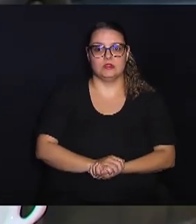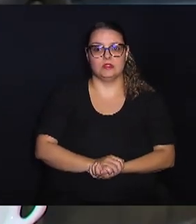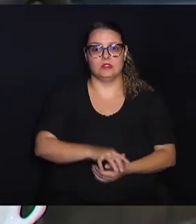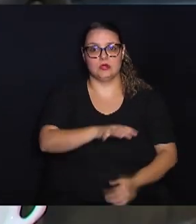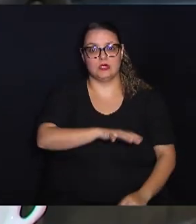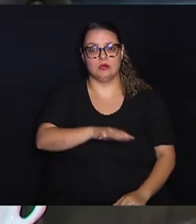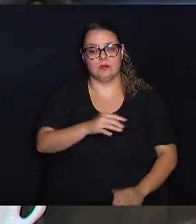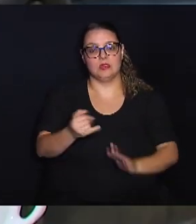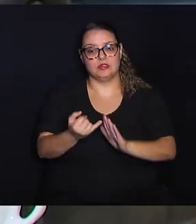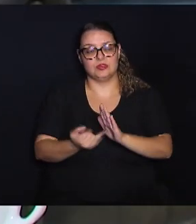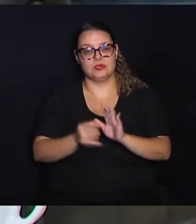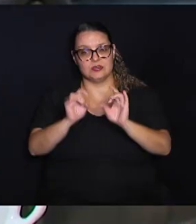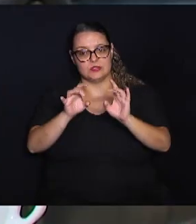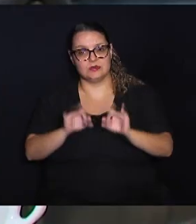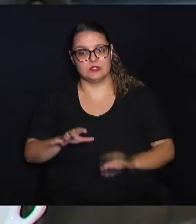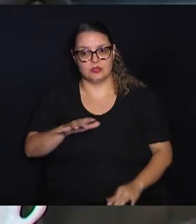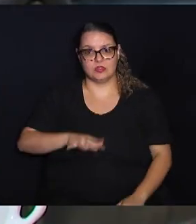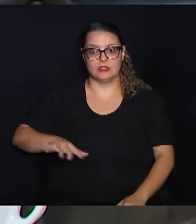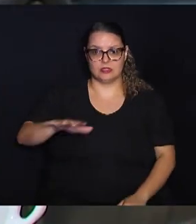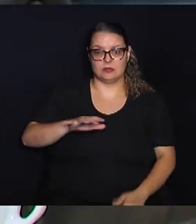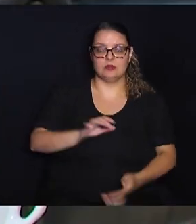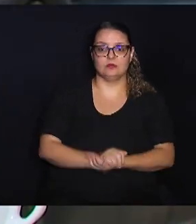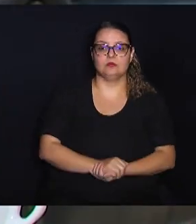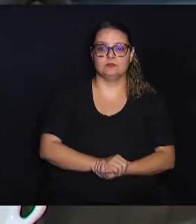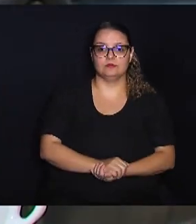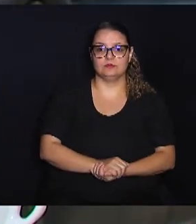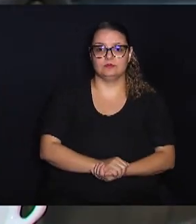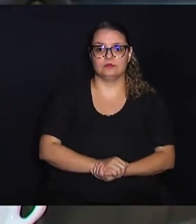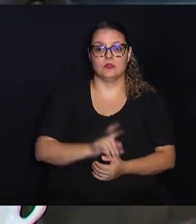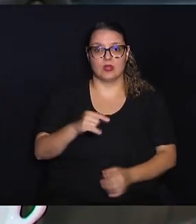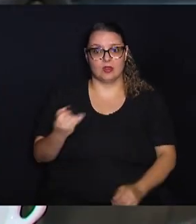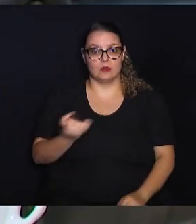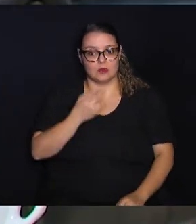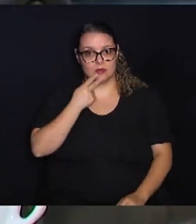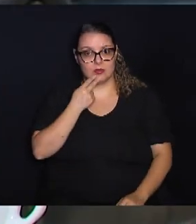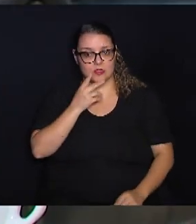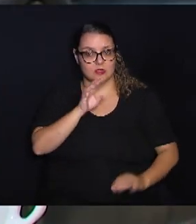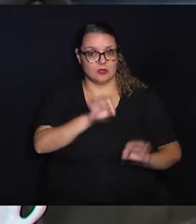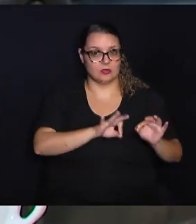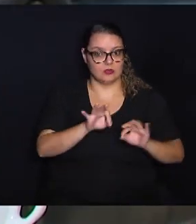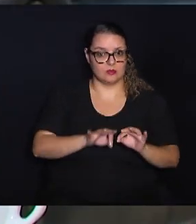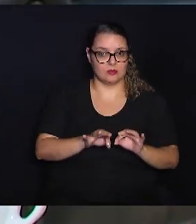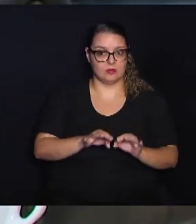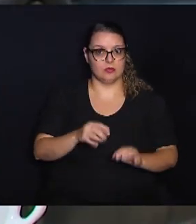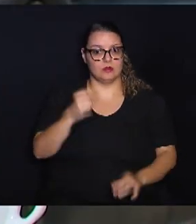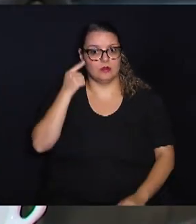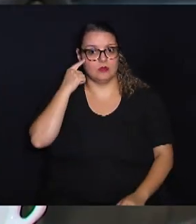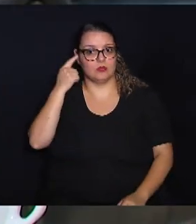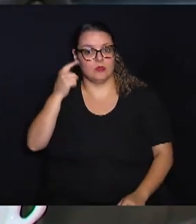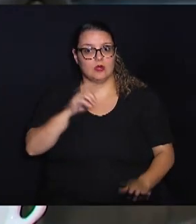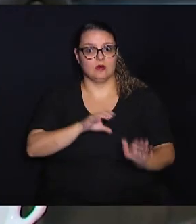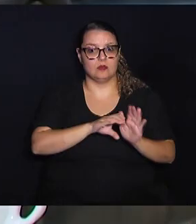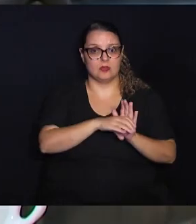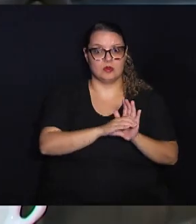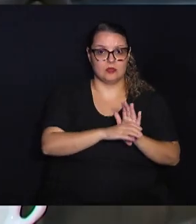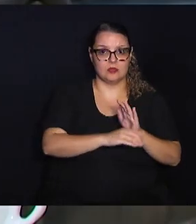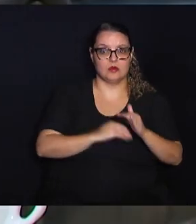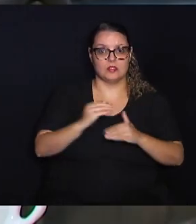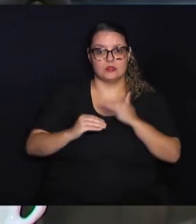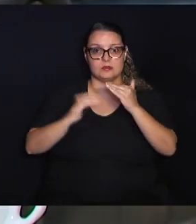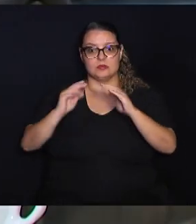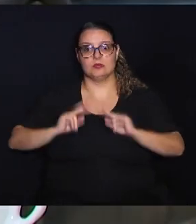pesquisa. O importante dizer que esse projeto, ele traz um conceito de desenvolvimento urbano